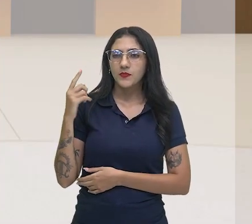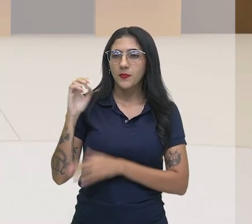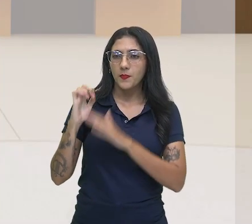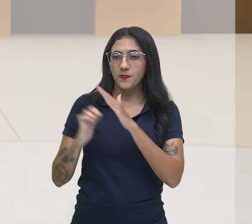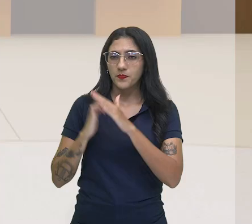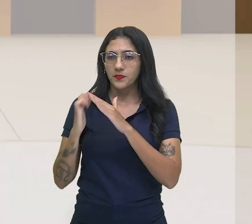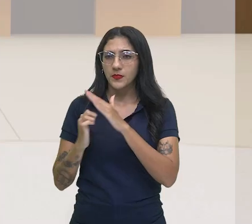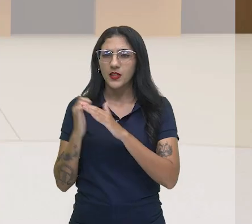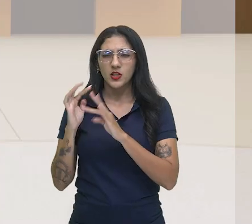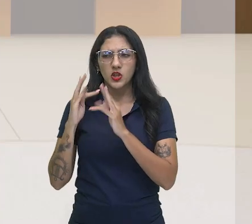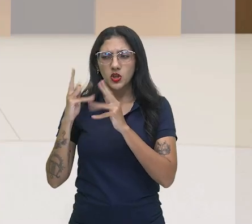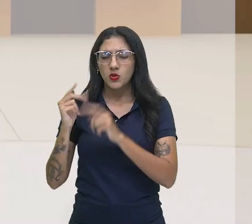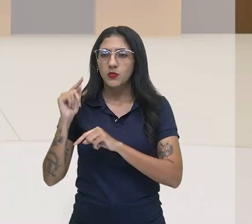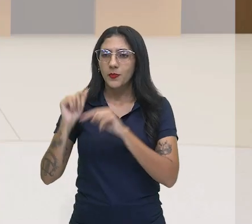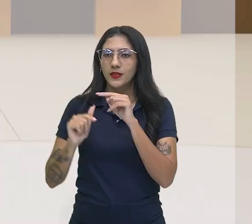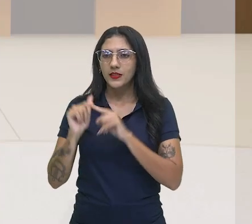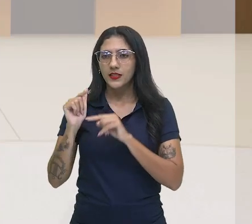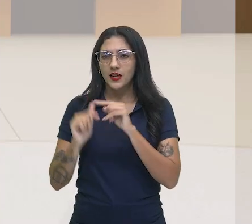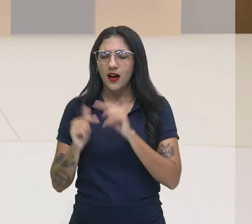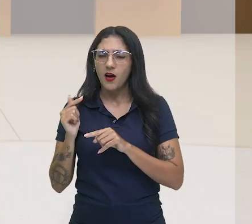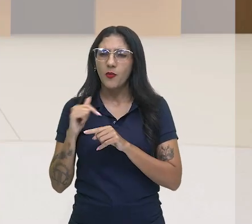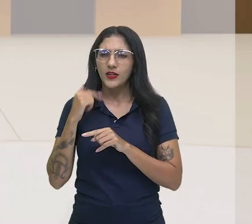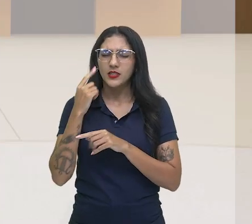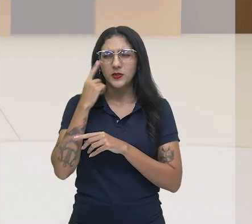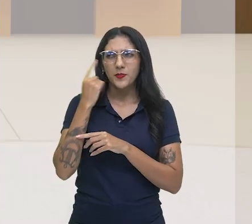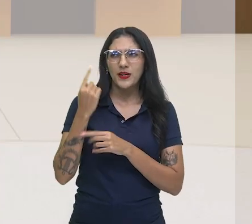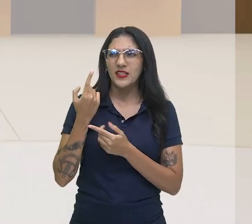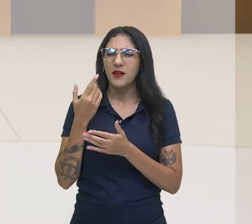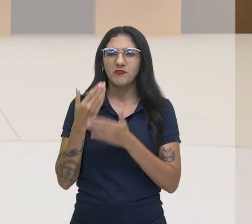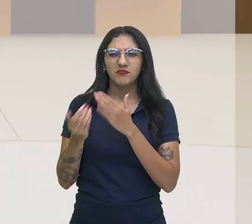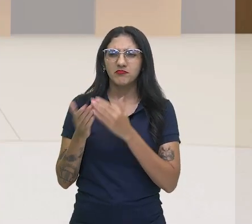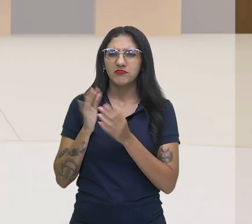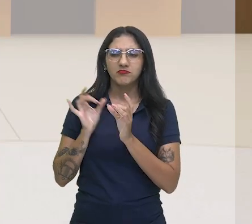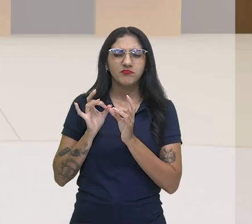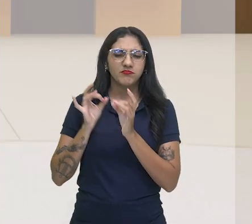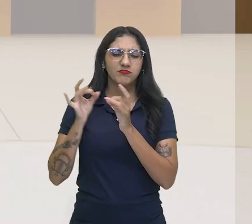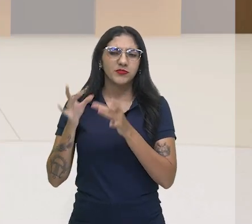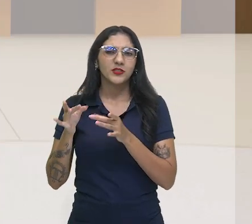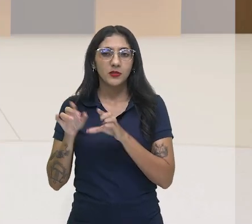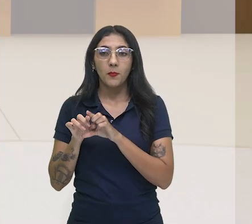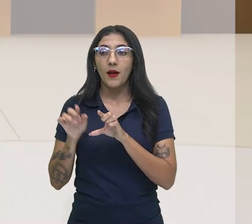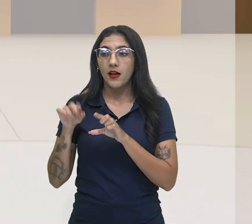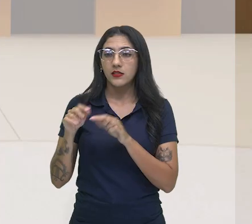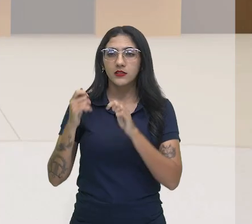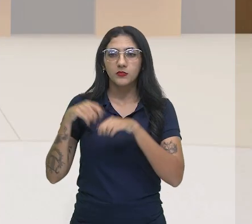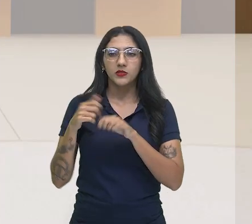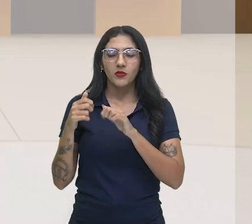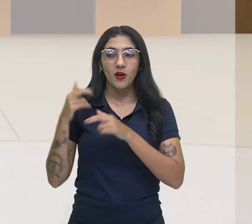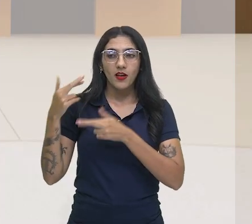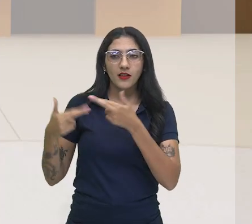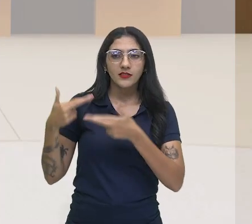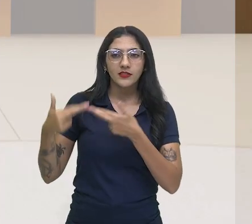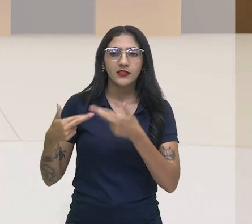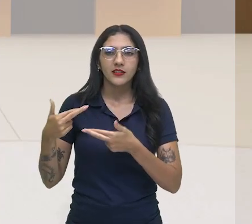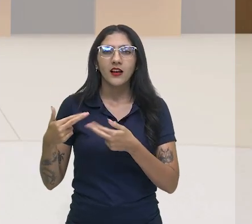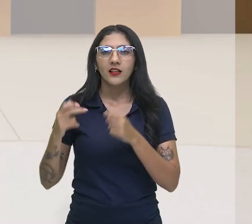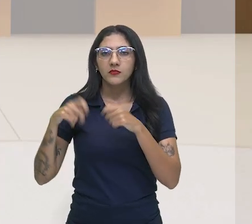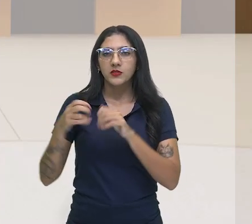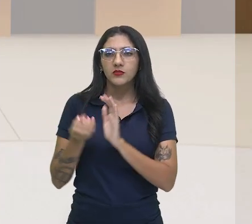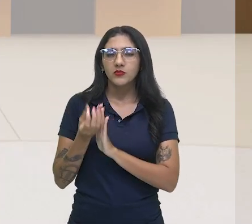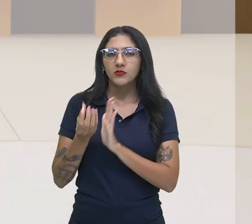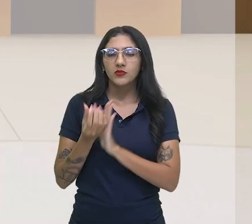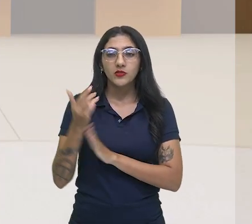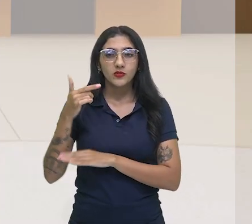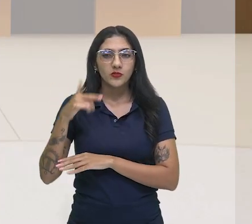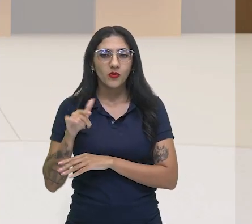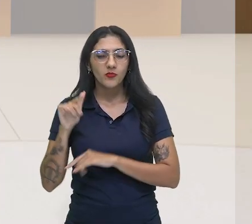vai pegar tudo aquilo que em teoria eu jogaria, não queria mais, não quero mais, e vai reciclar até para formar novos produtos